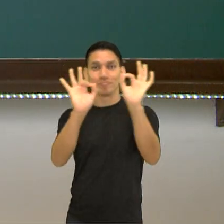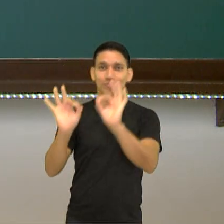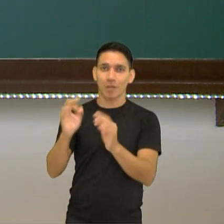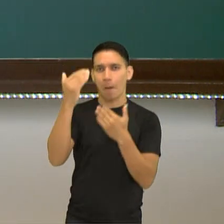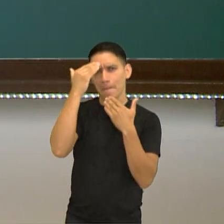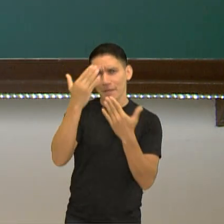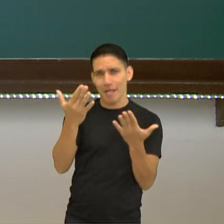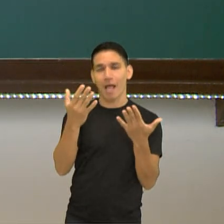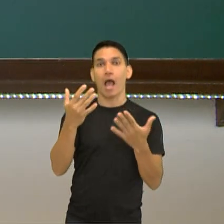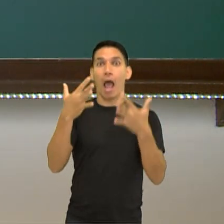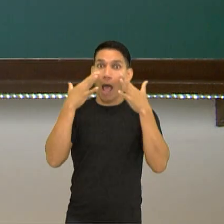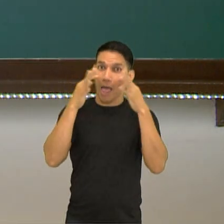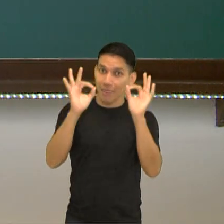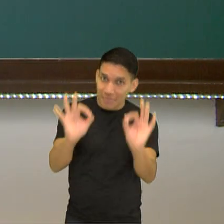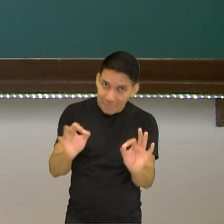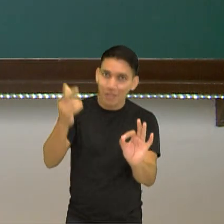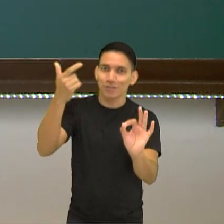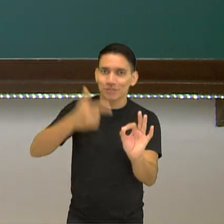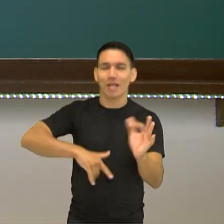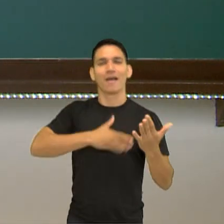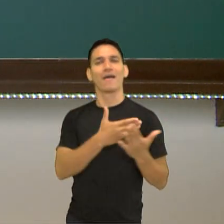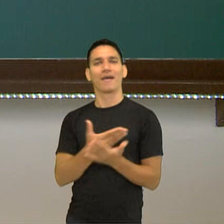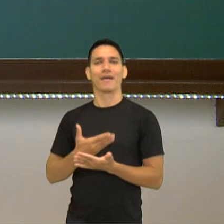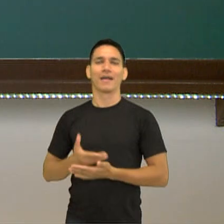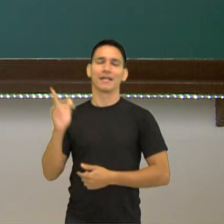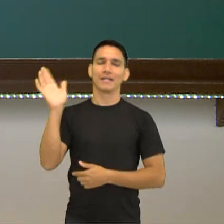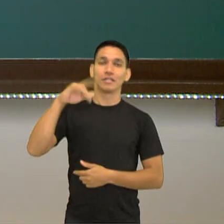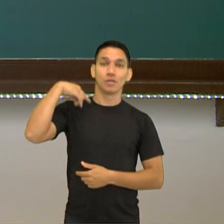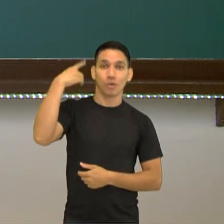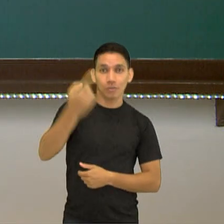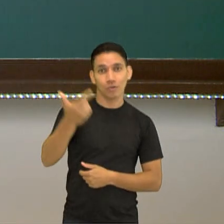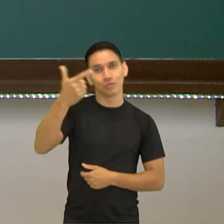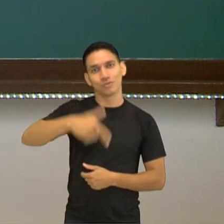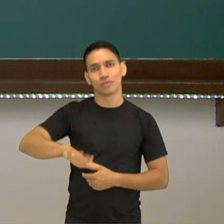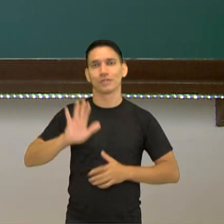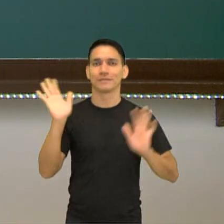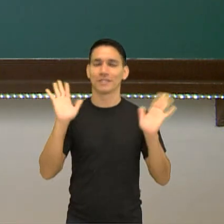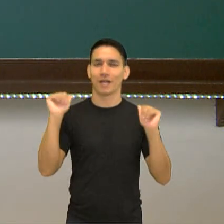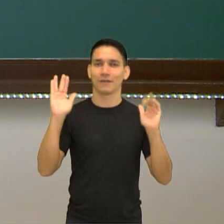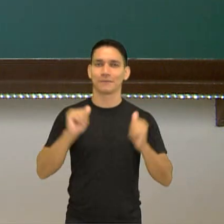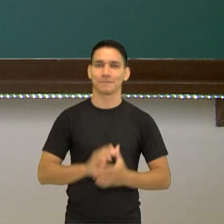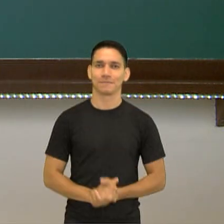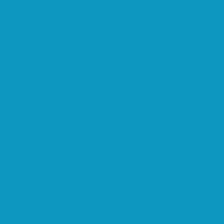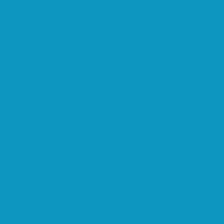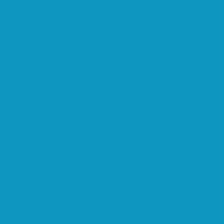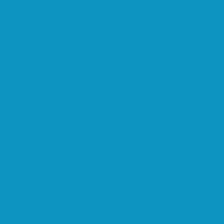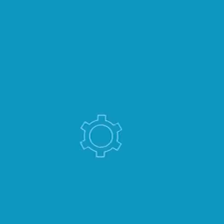obrigada por terem prestado atenção em mais essa aula e a gente se vê em breve. Tchau, tchau!